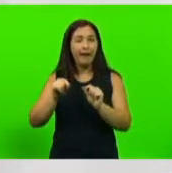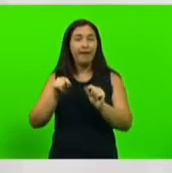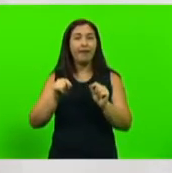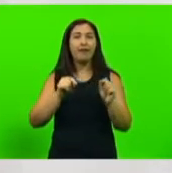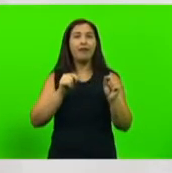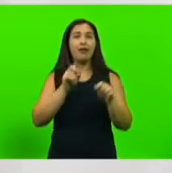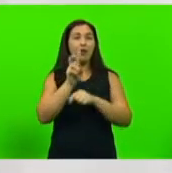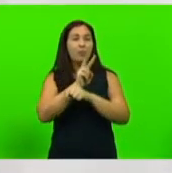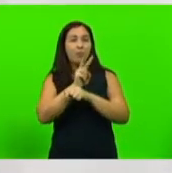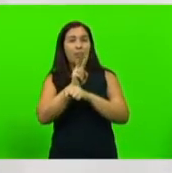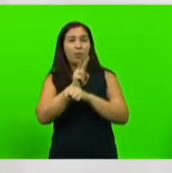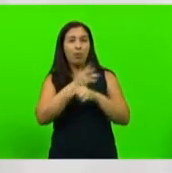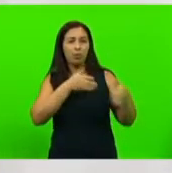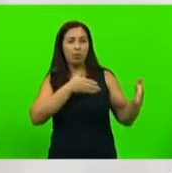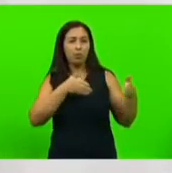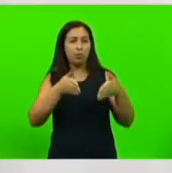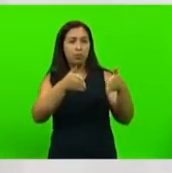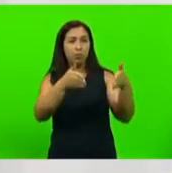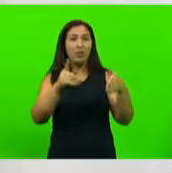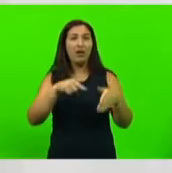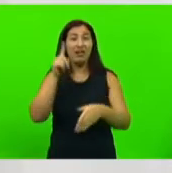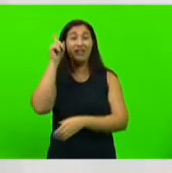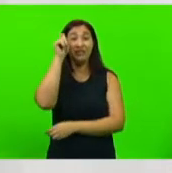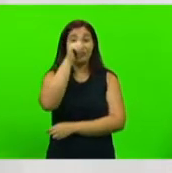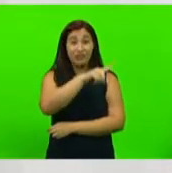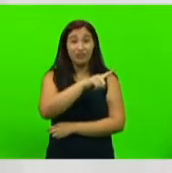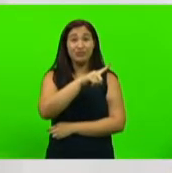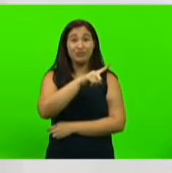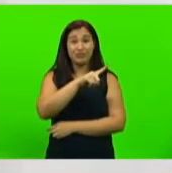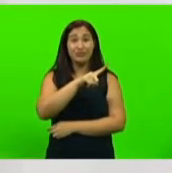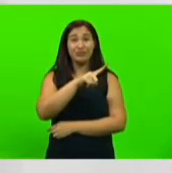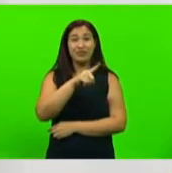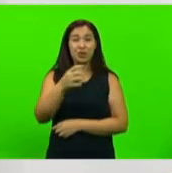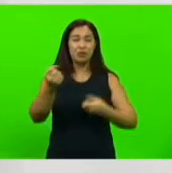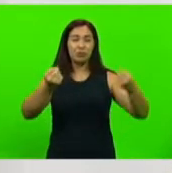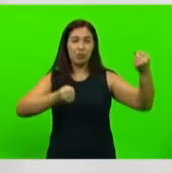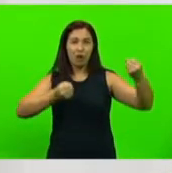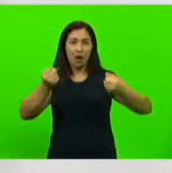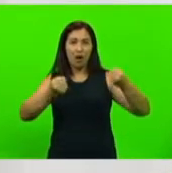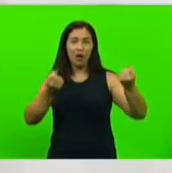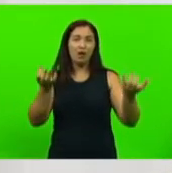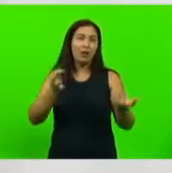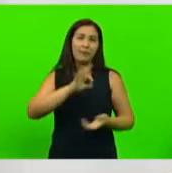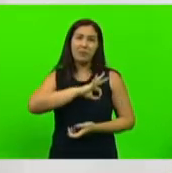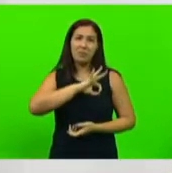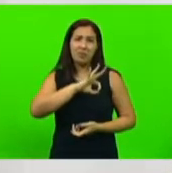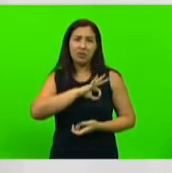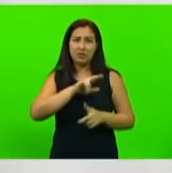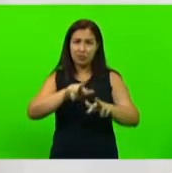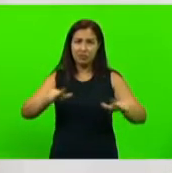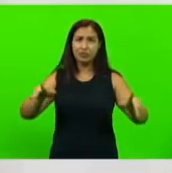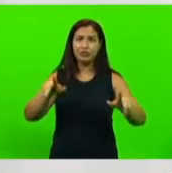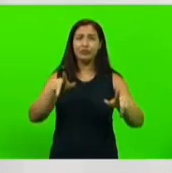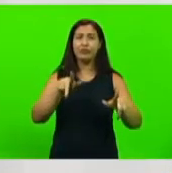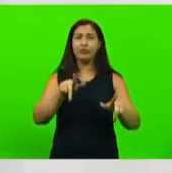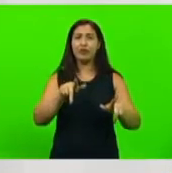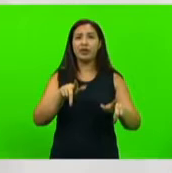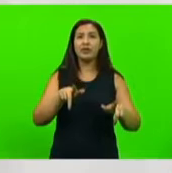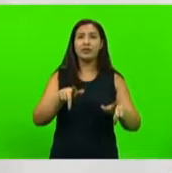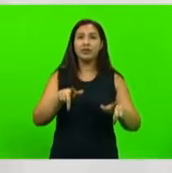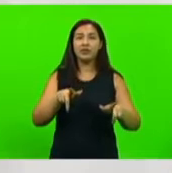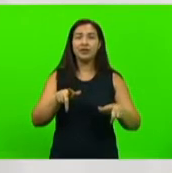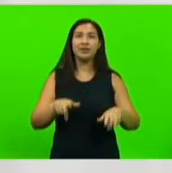uma dificuldade para os testes de volante, os policiais têm que fazer um